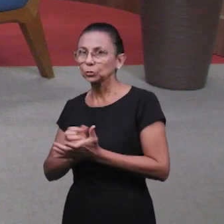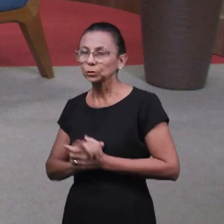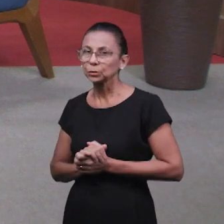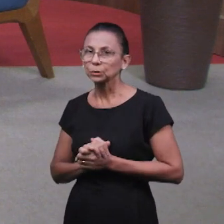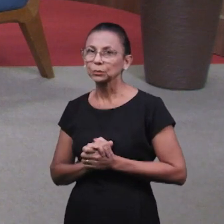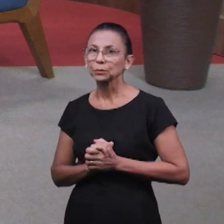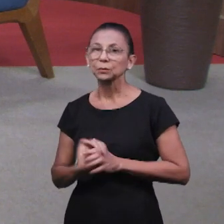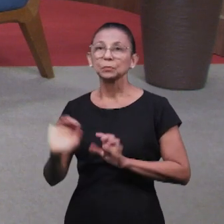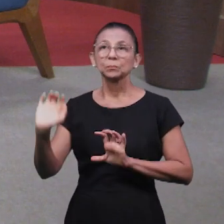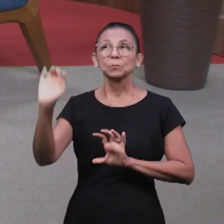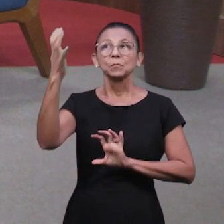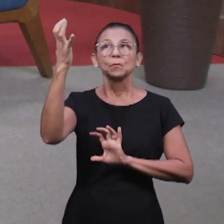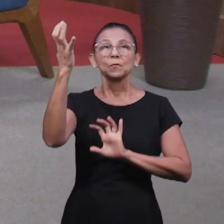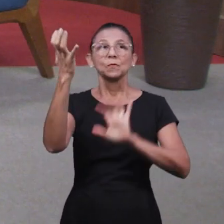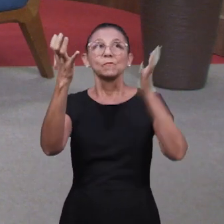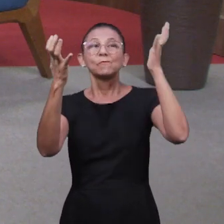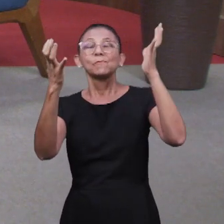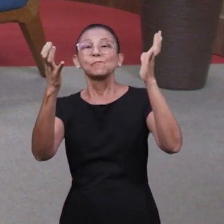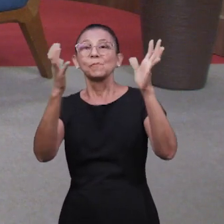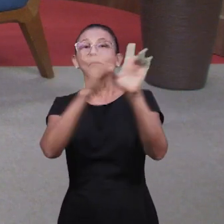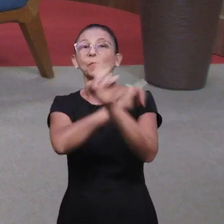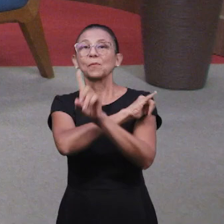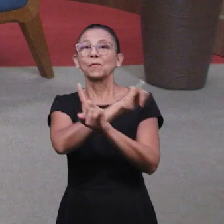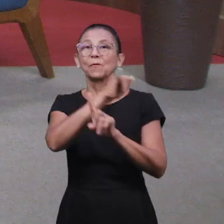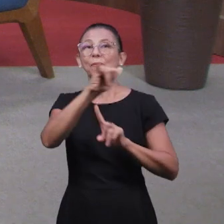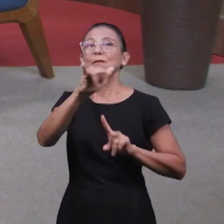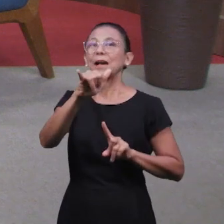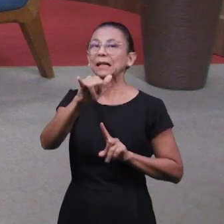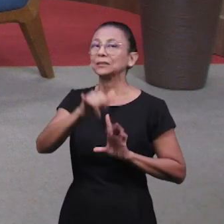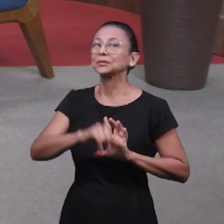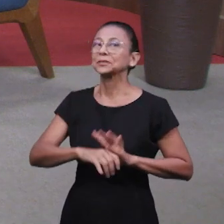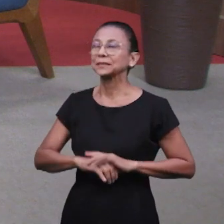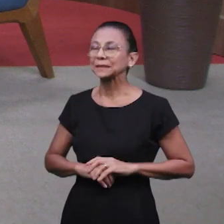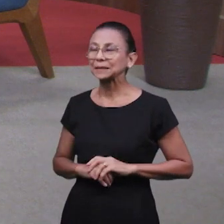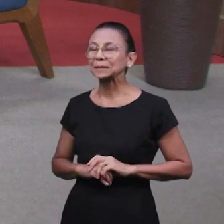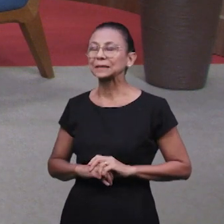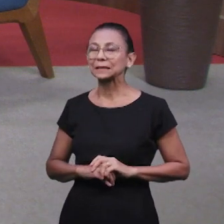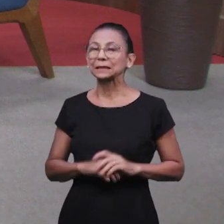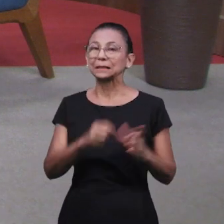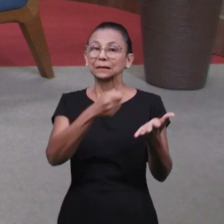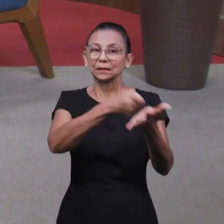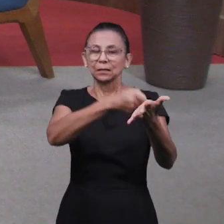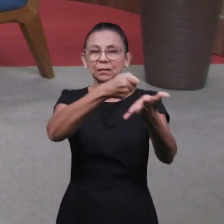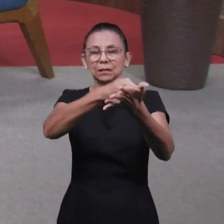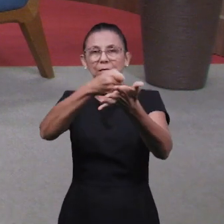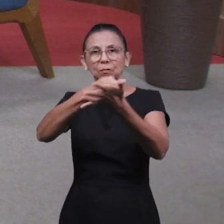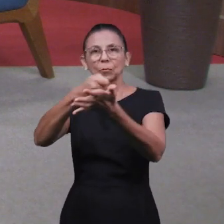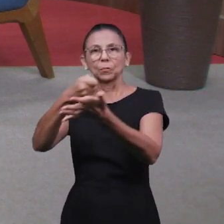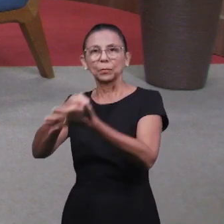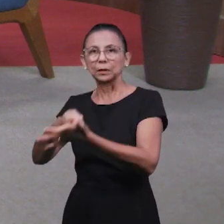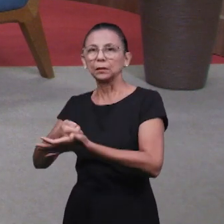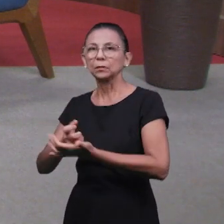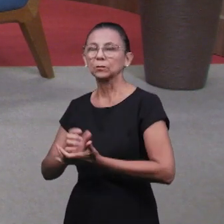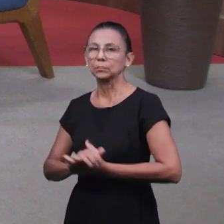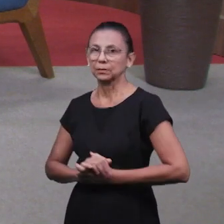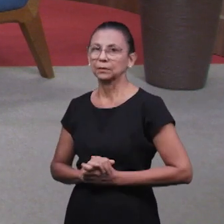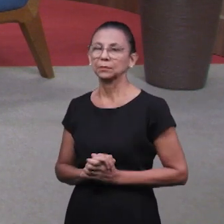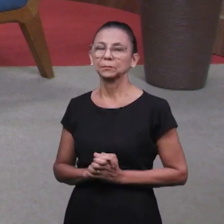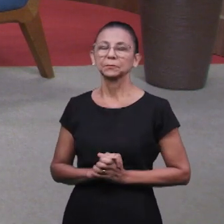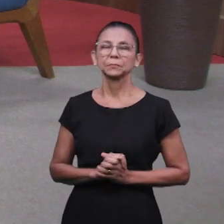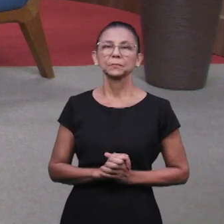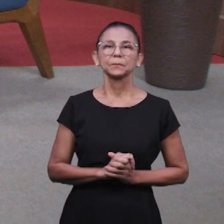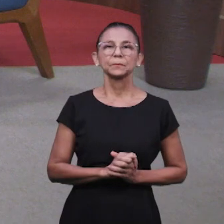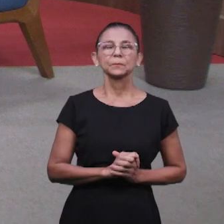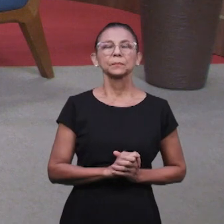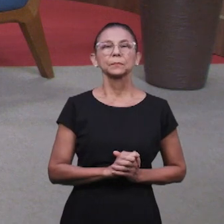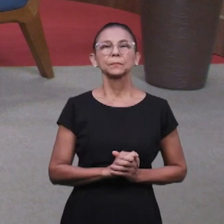Os marcadores proféticos, que é muito interessante essa expressão que o Senhor mostrou, né, para